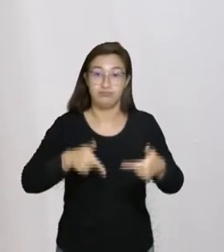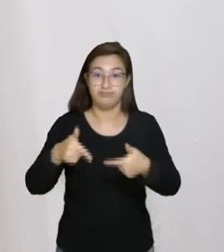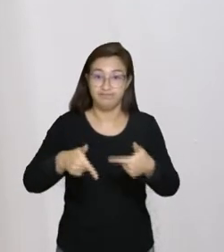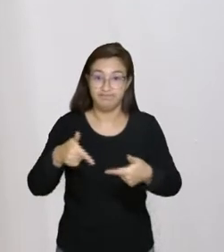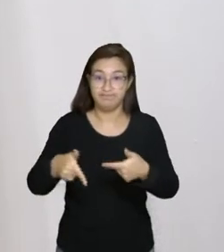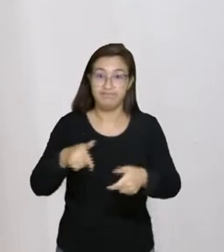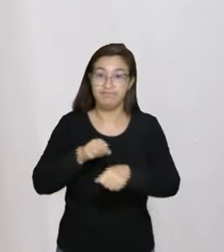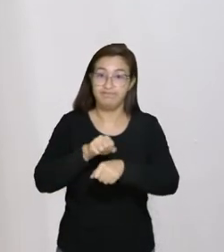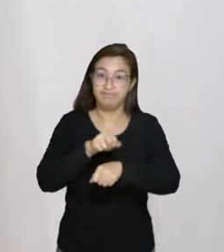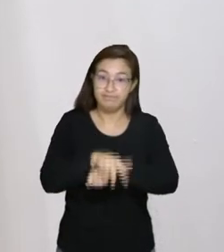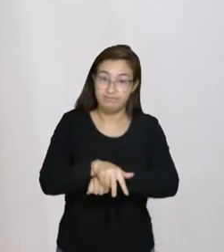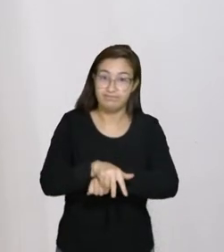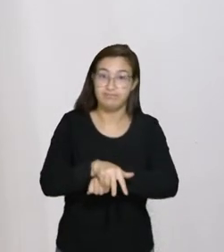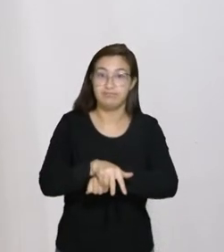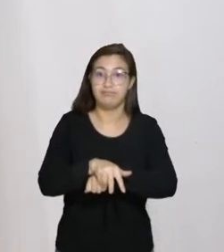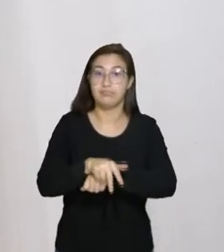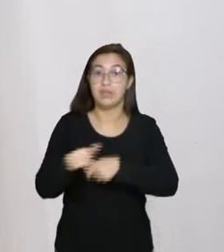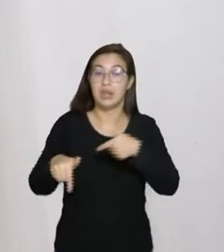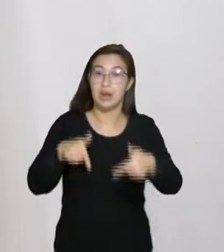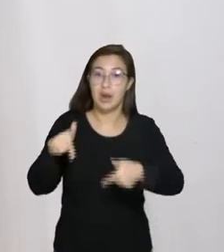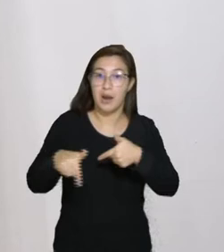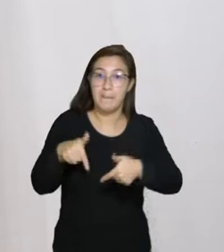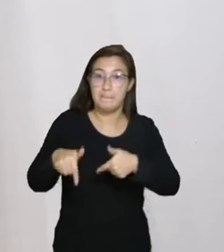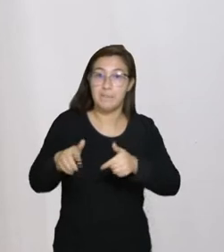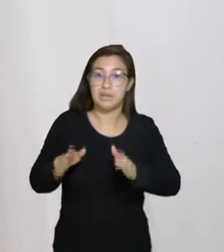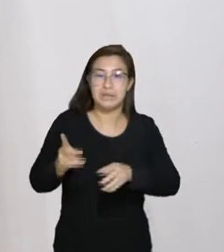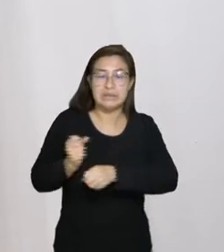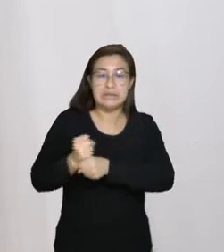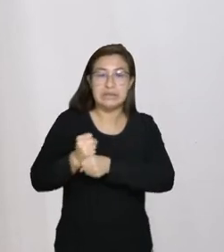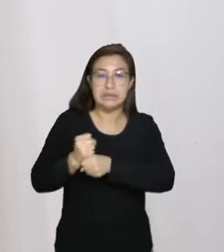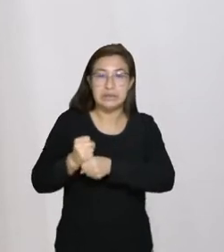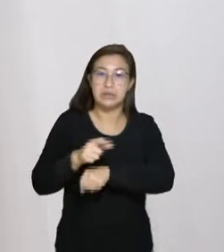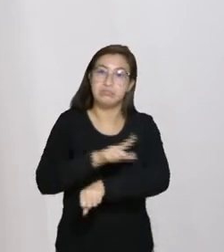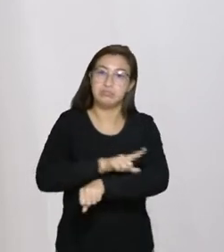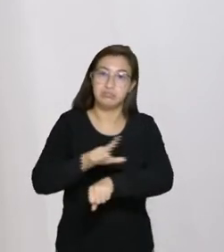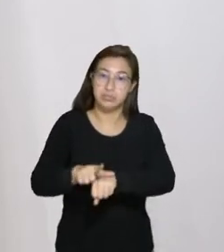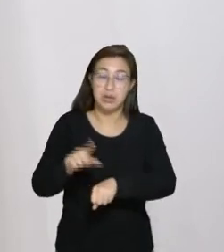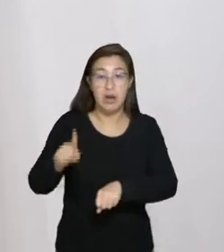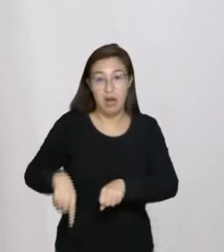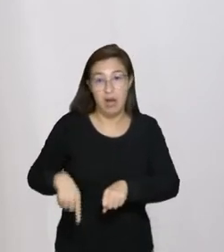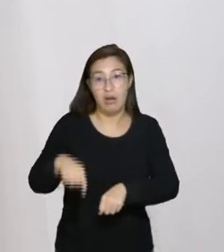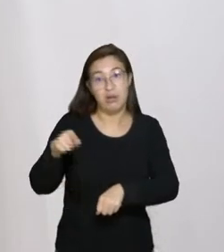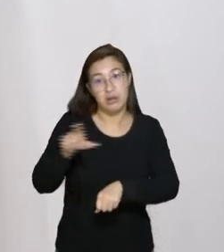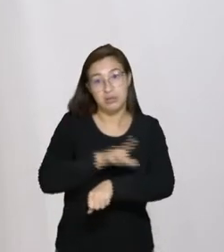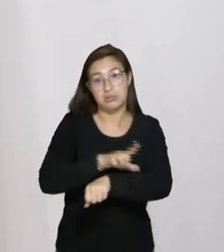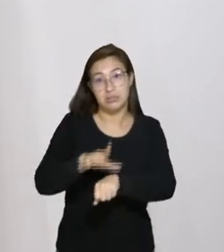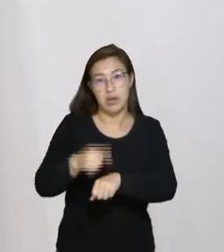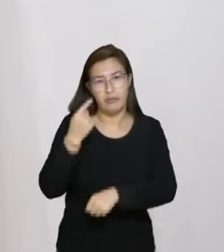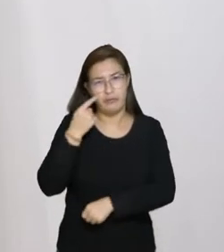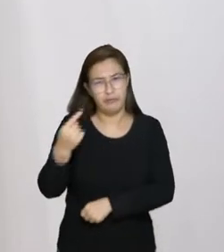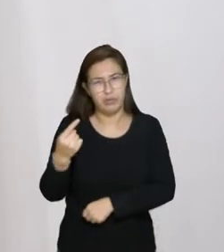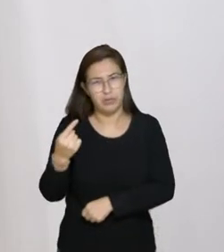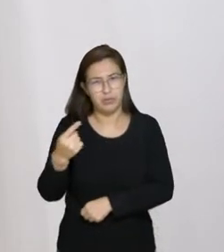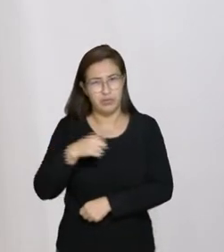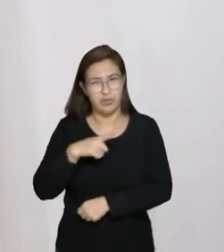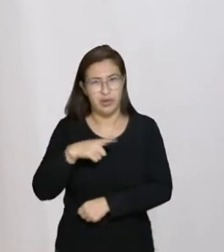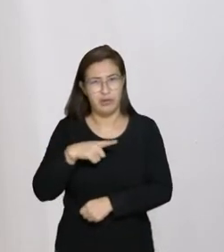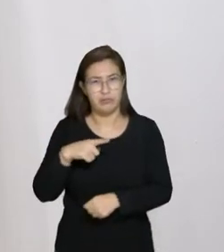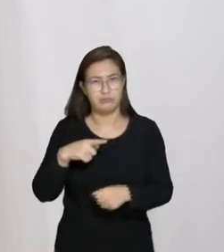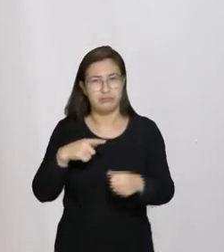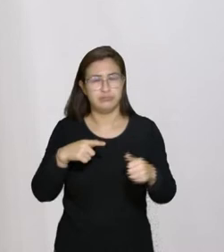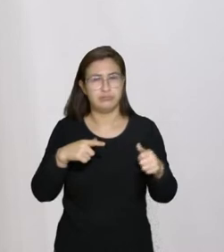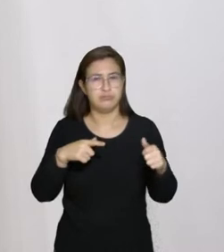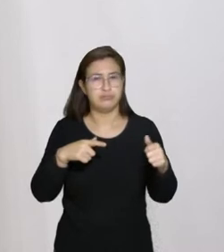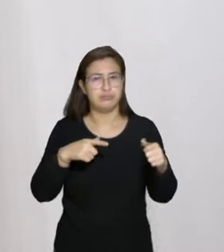carreira que trabalham lá em Lages. E se está em Lages, Vocês viram, rodou aí nas